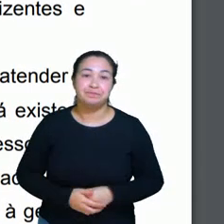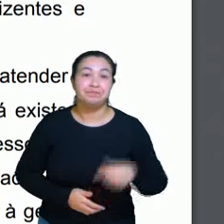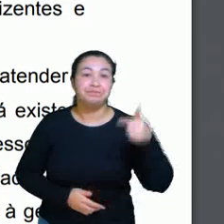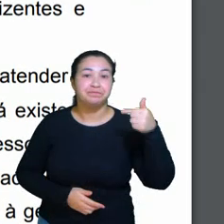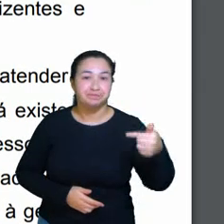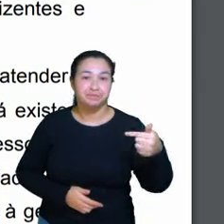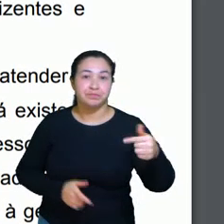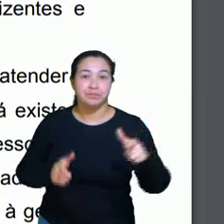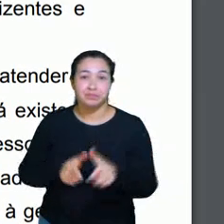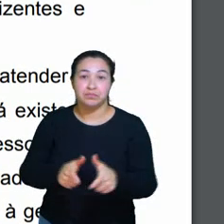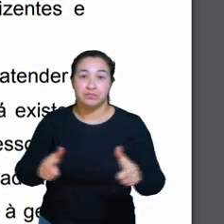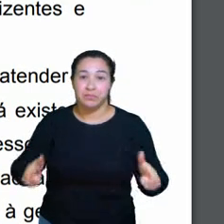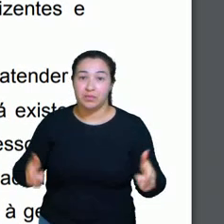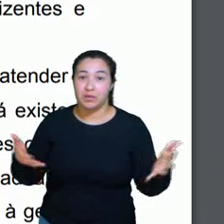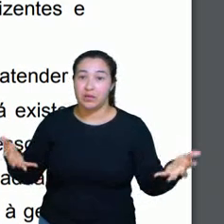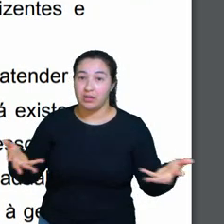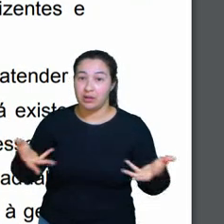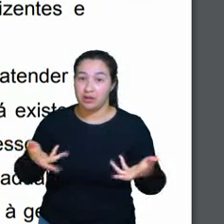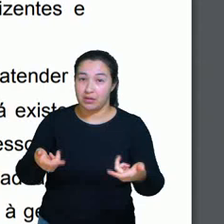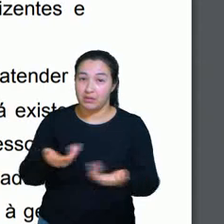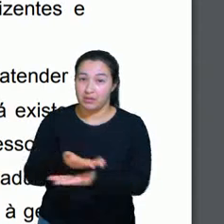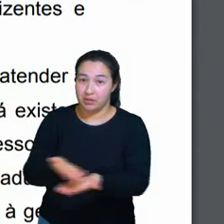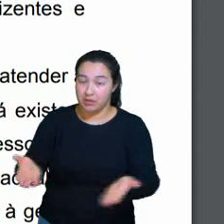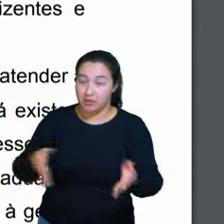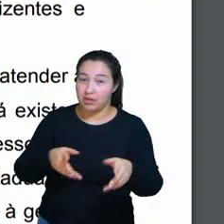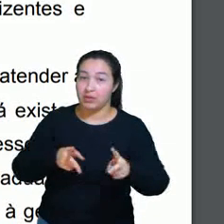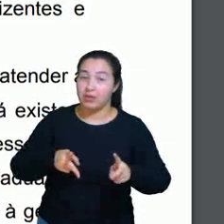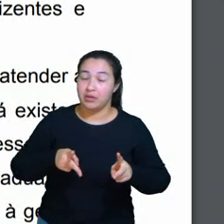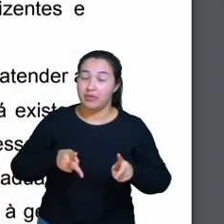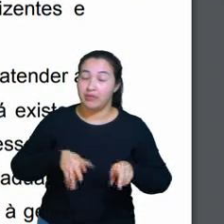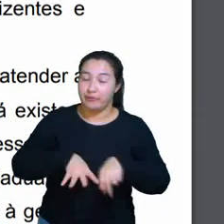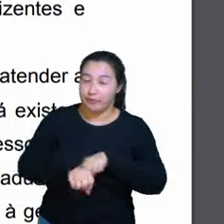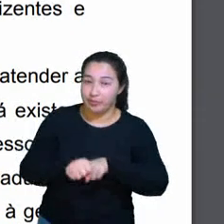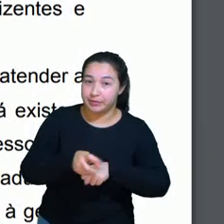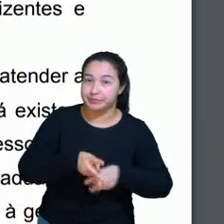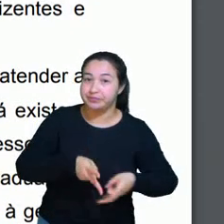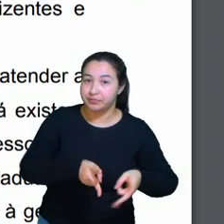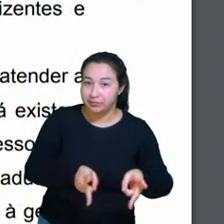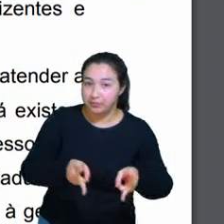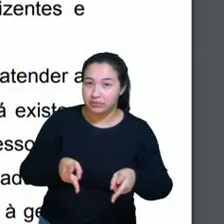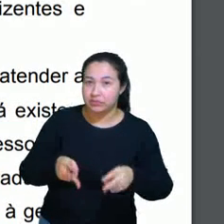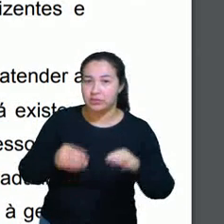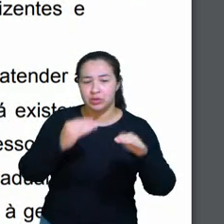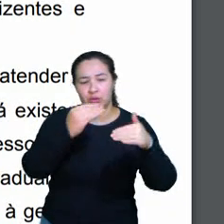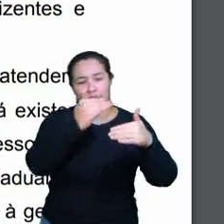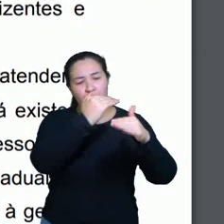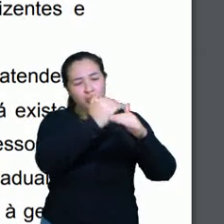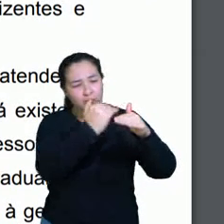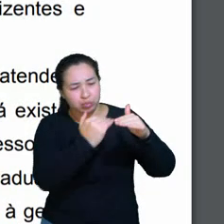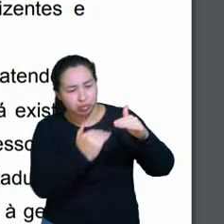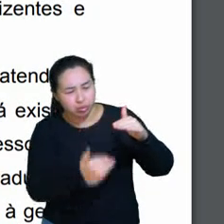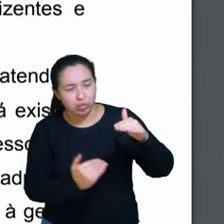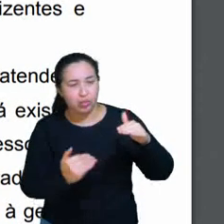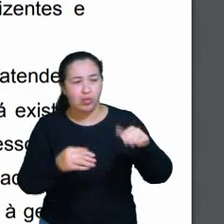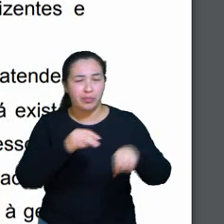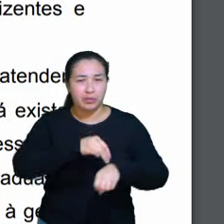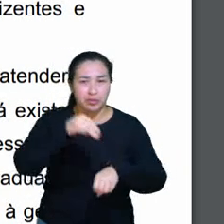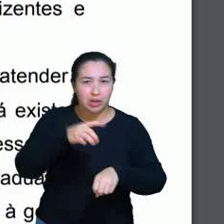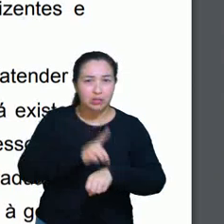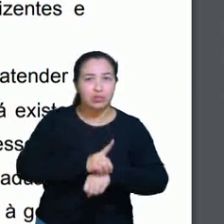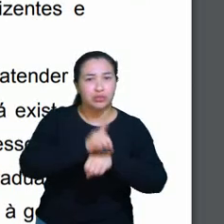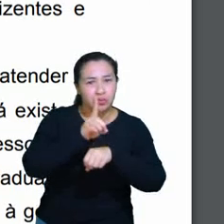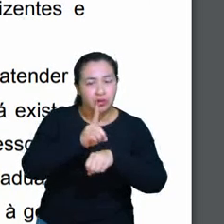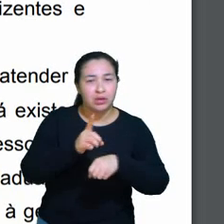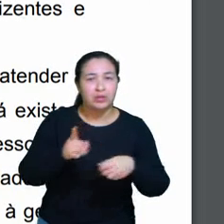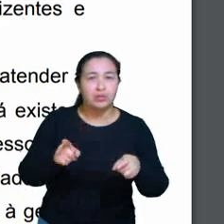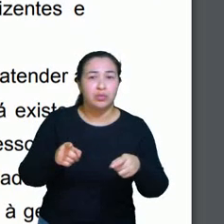ampliar e qualificar a oferta de formação continuada em nível de especialização mestrado de doutorado preferencialmente